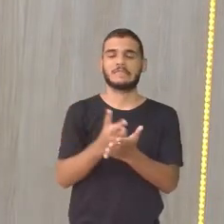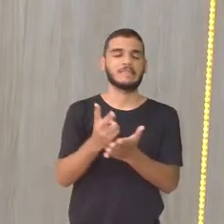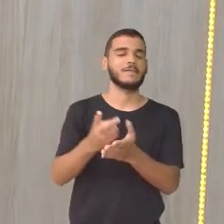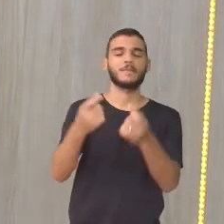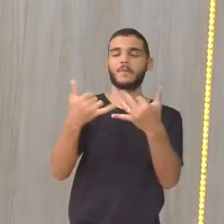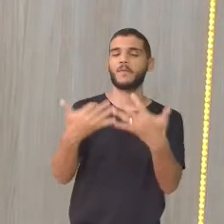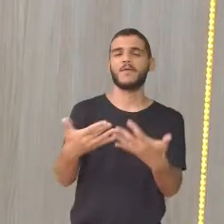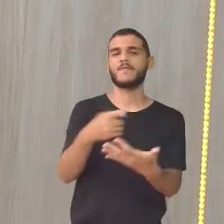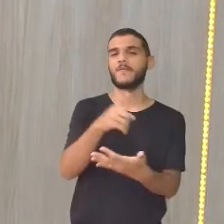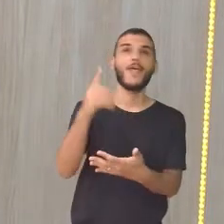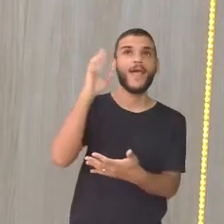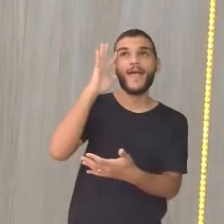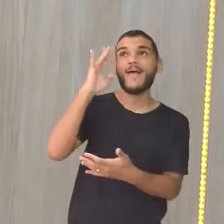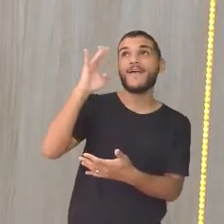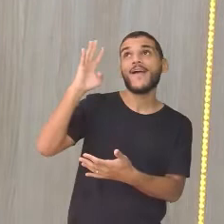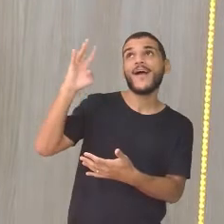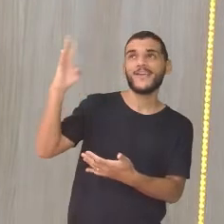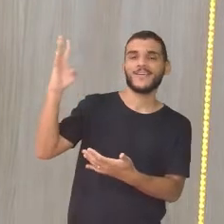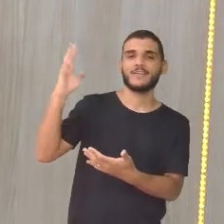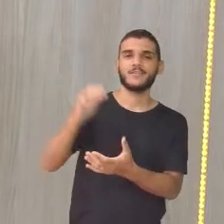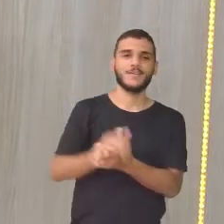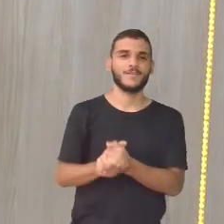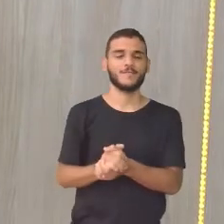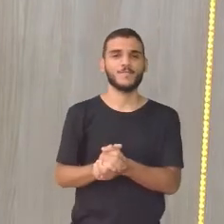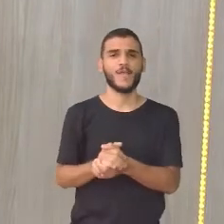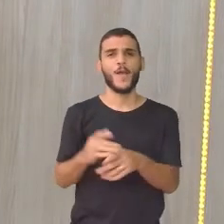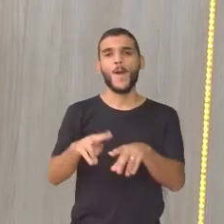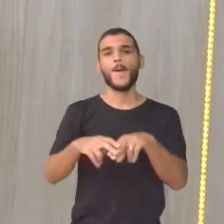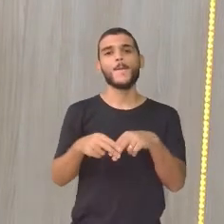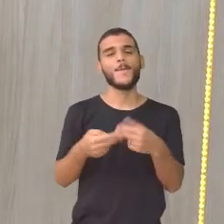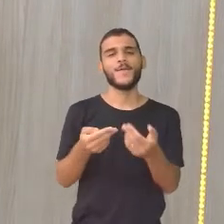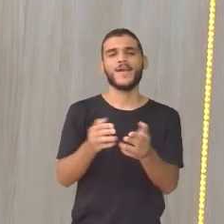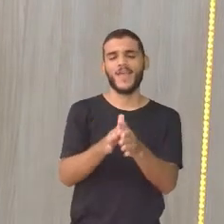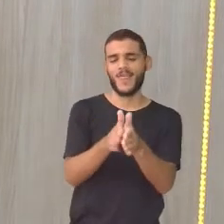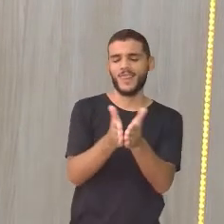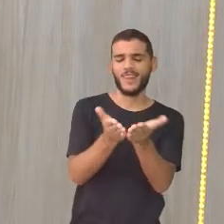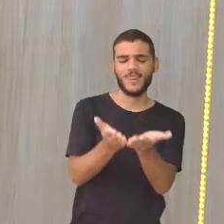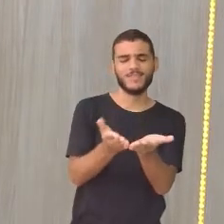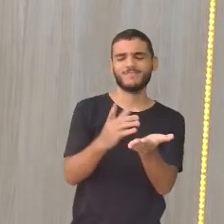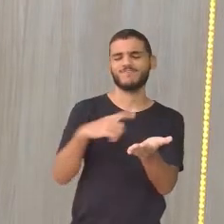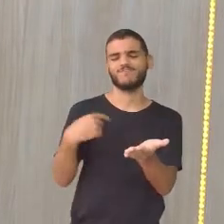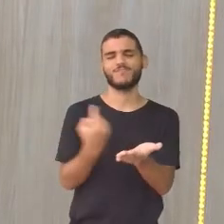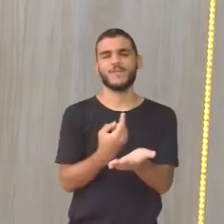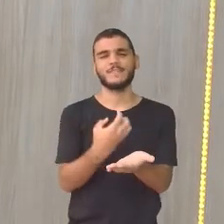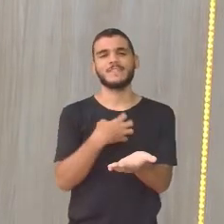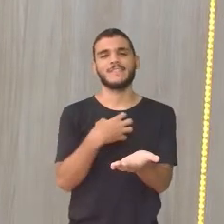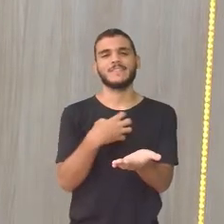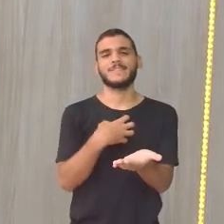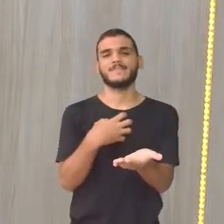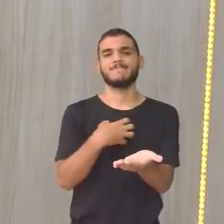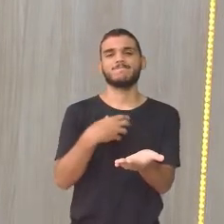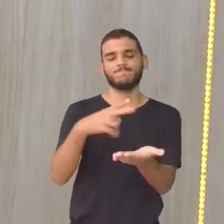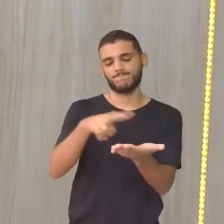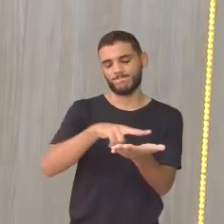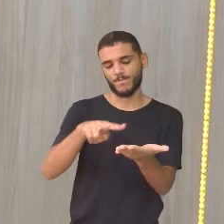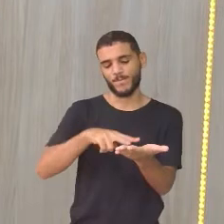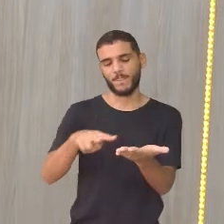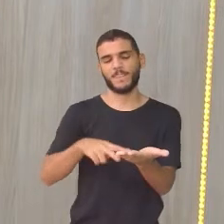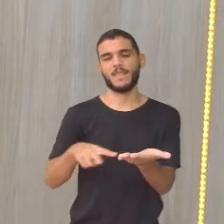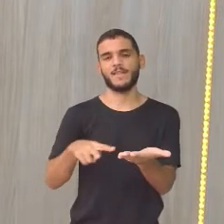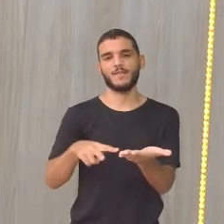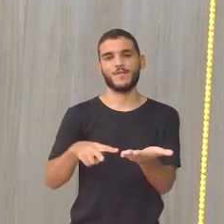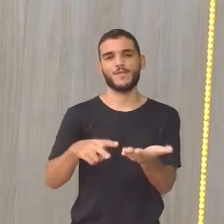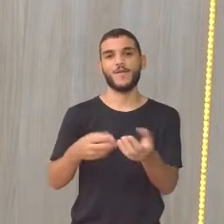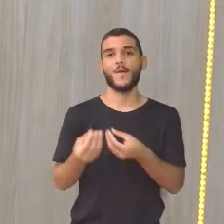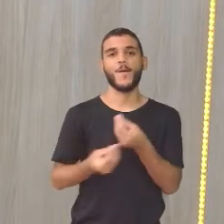estamos lendo um livro e que nos apaixonamos por essa leitura, né, damos asas à nossa imaginação. E